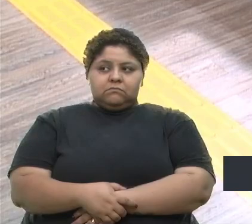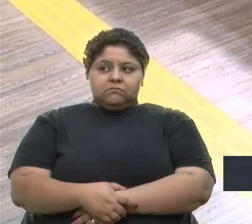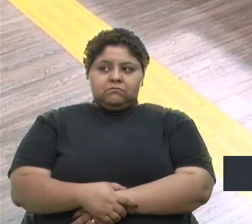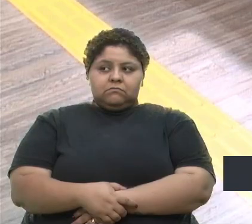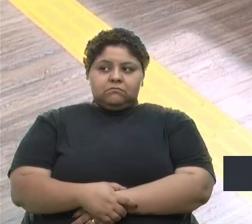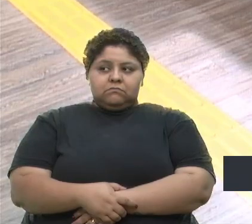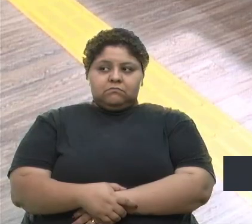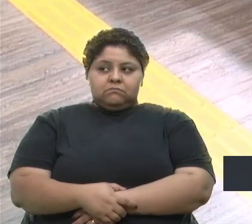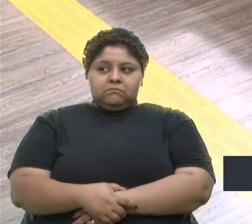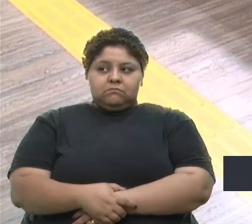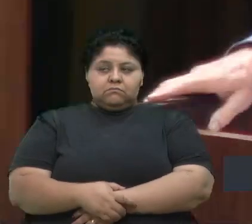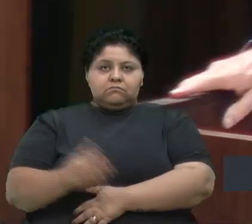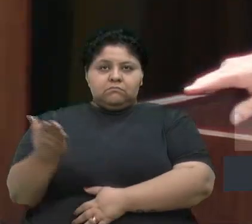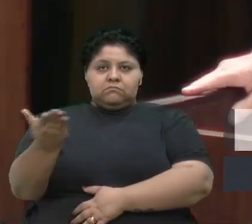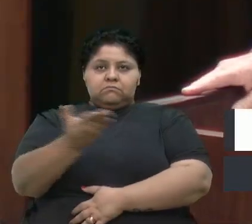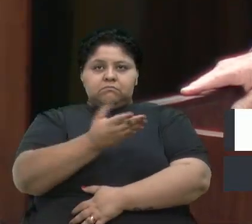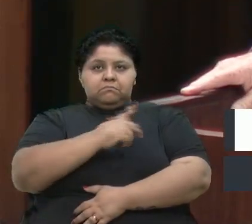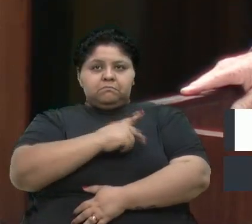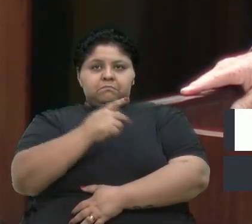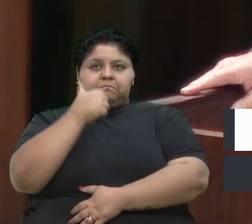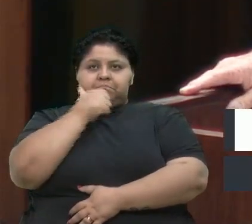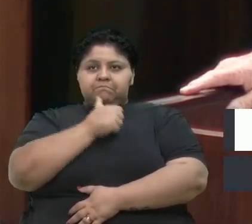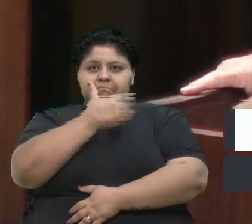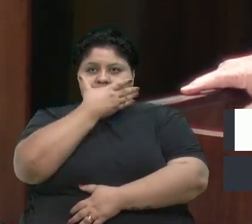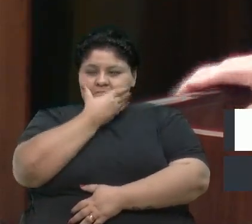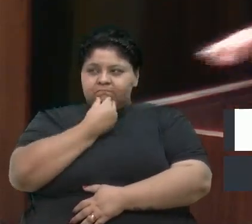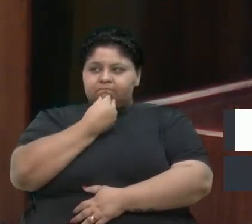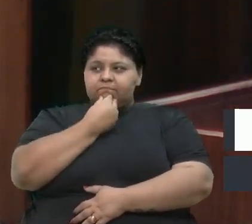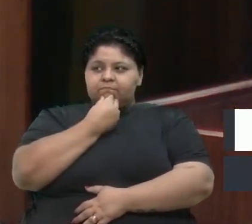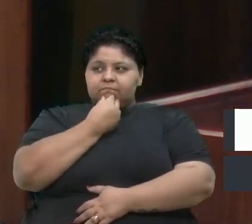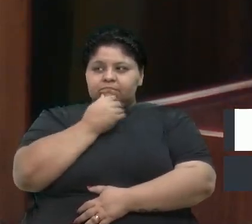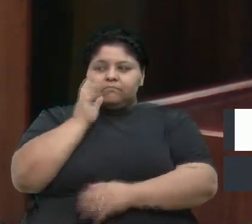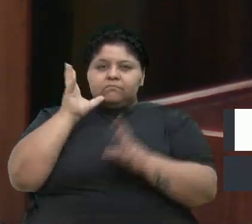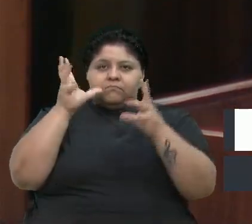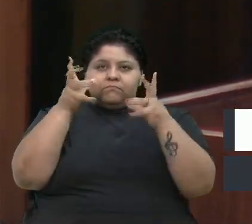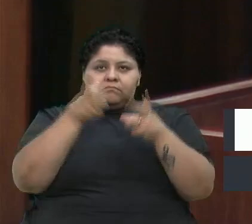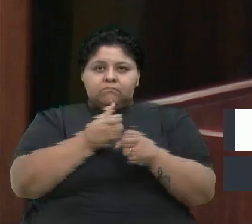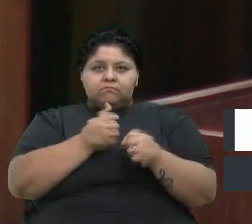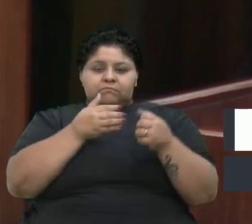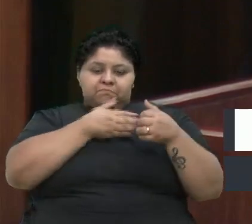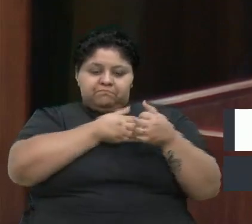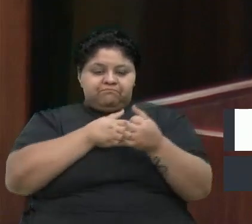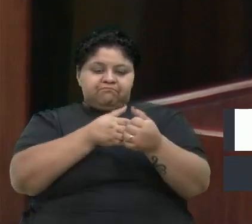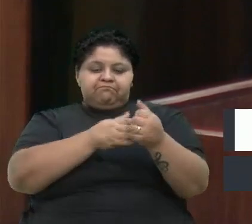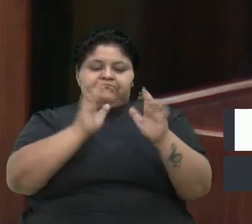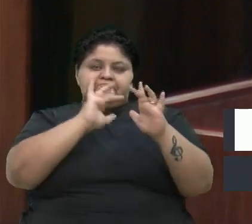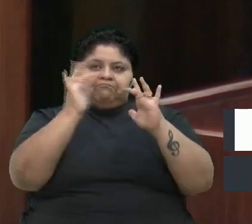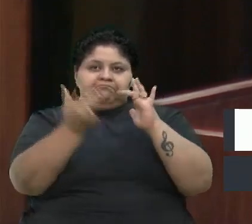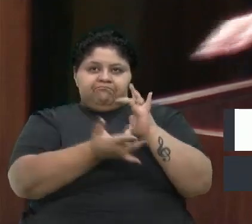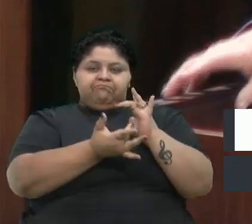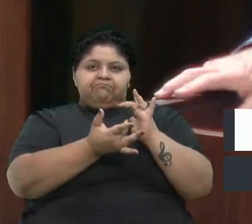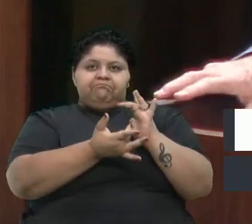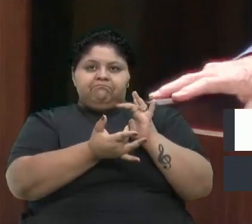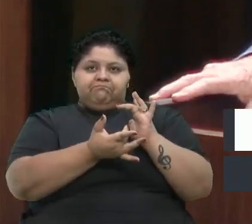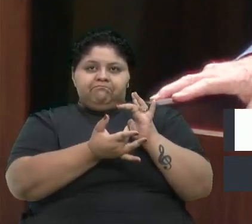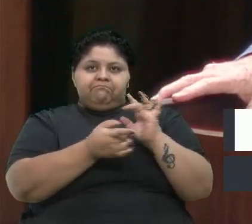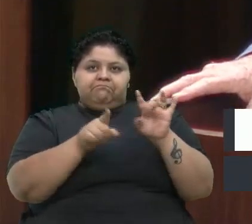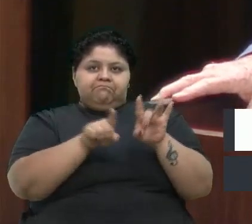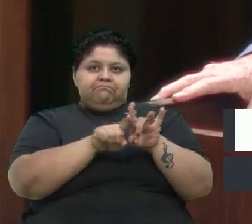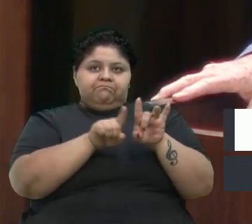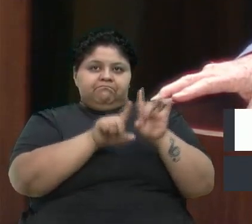Senhor presidente, caros colegas vereadores e todos aqueles que nos acompanham pelas redes sociais e TV